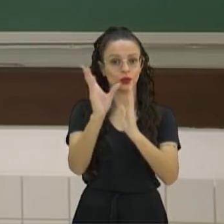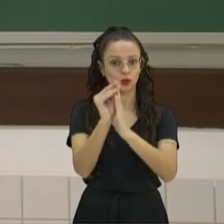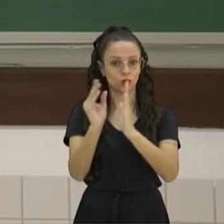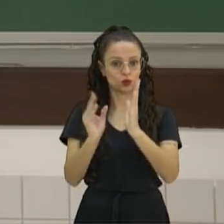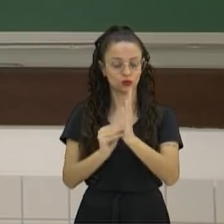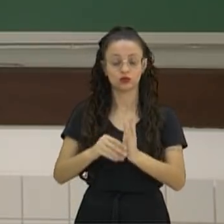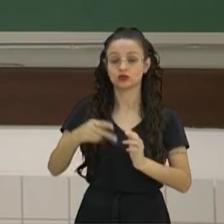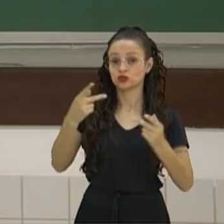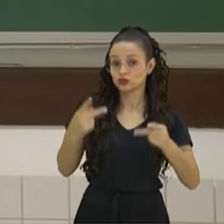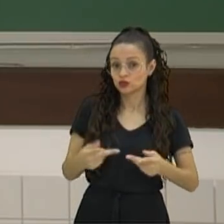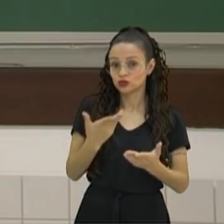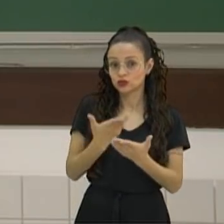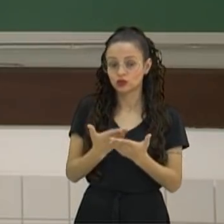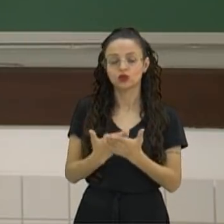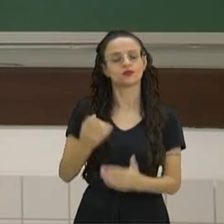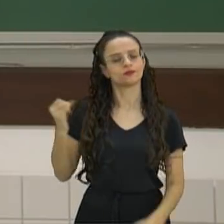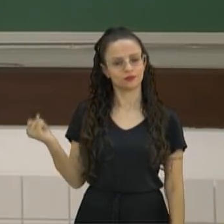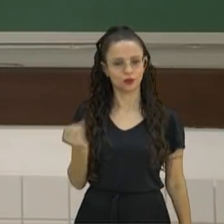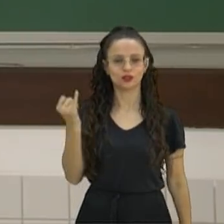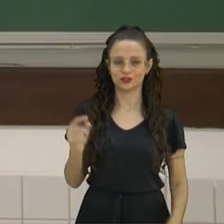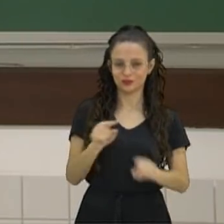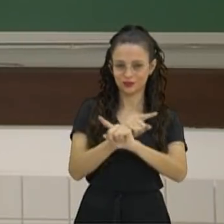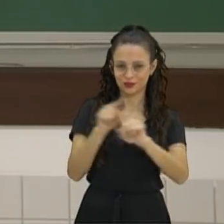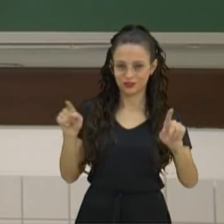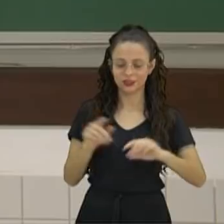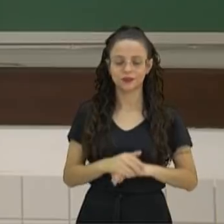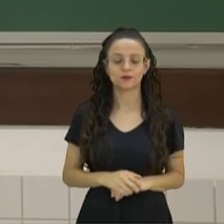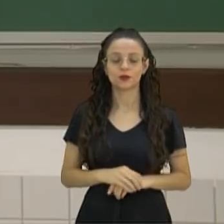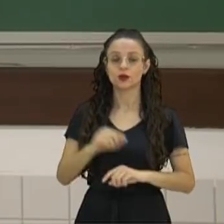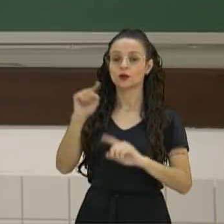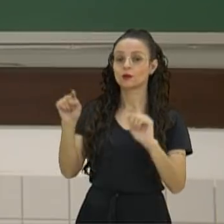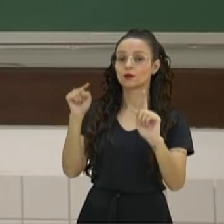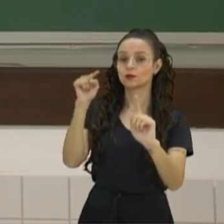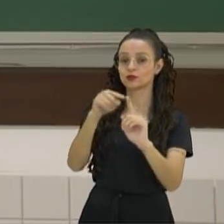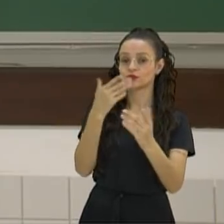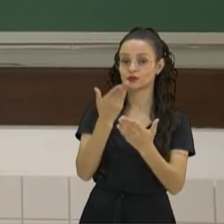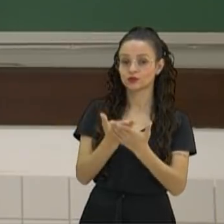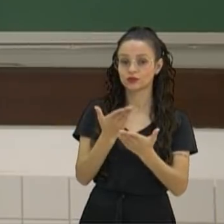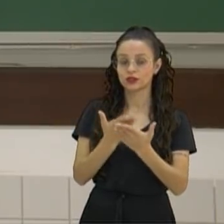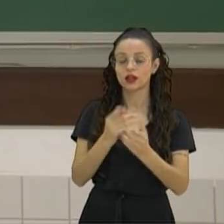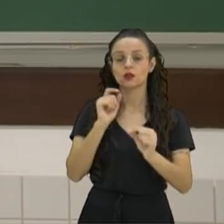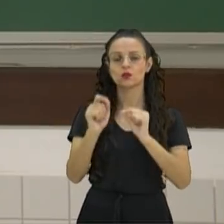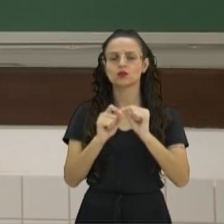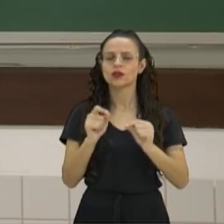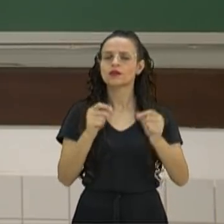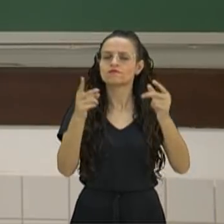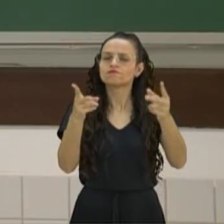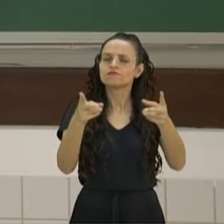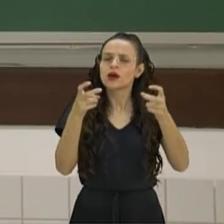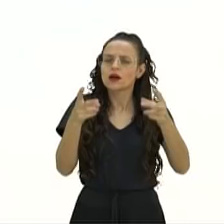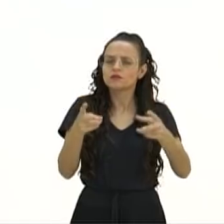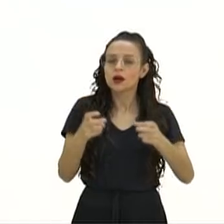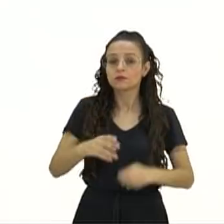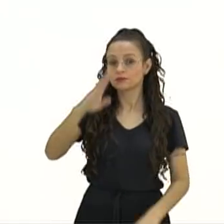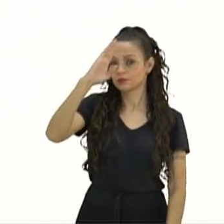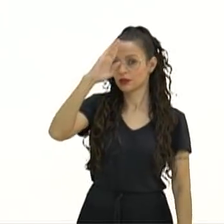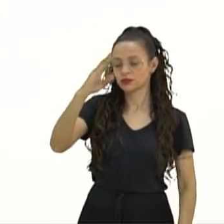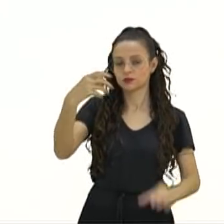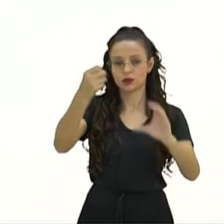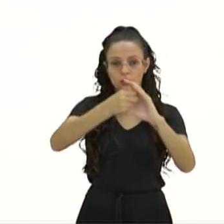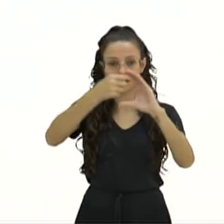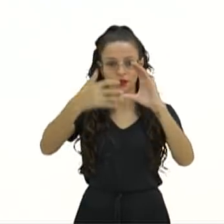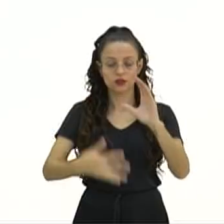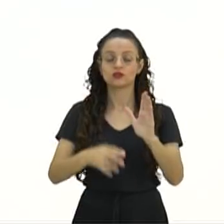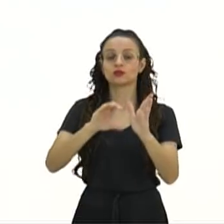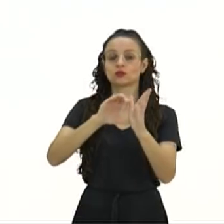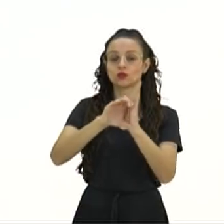são extremamente importantes para vocês. O objetivo da nossa aula ali, então, reconhecer as principais características e conceitos